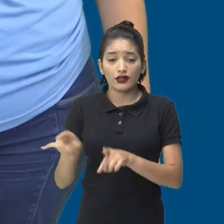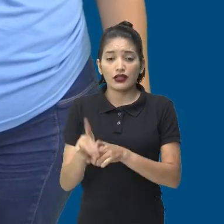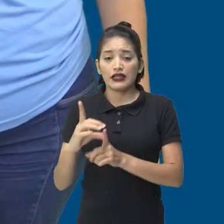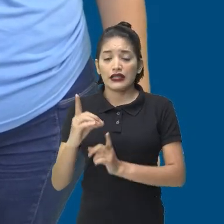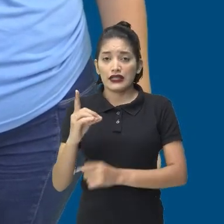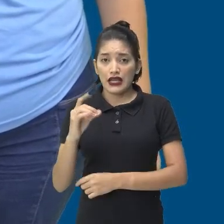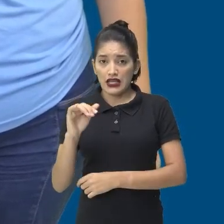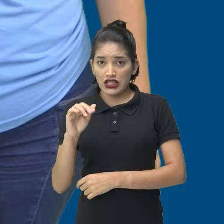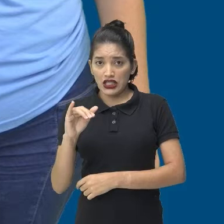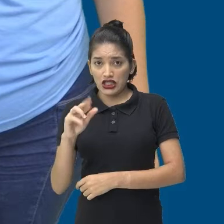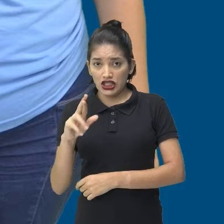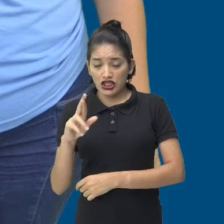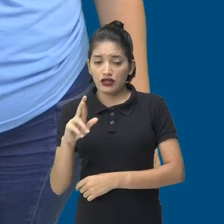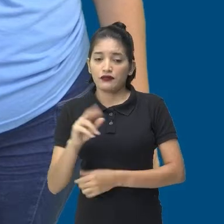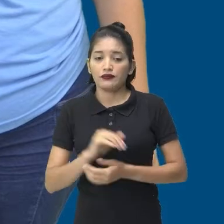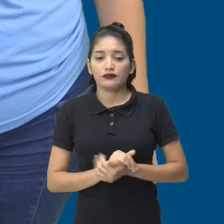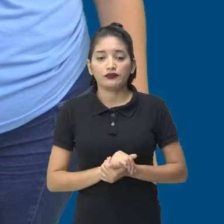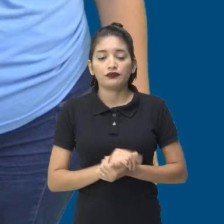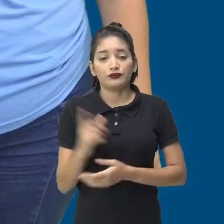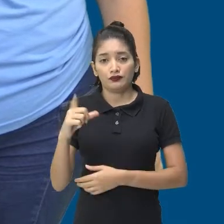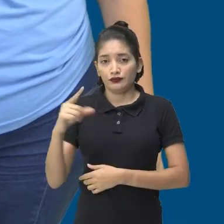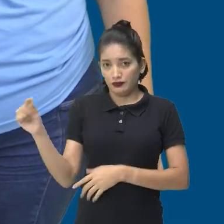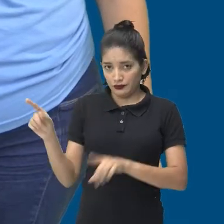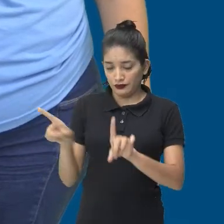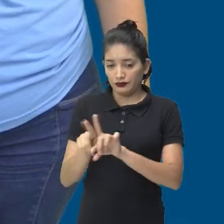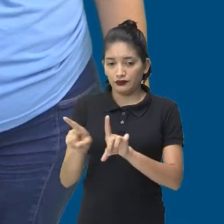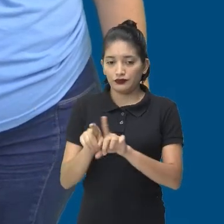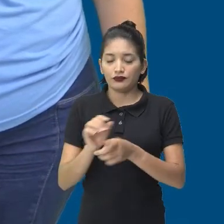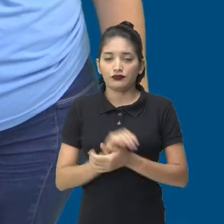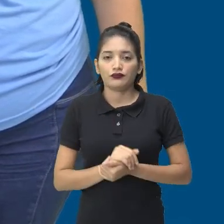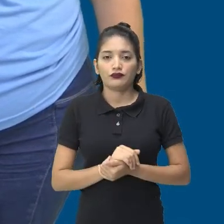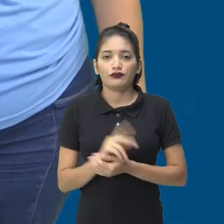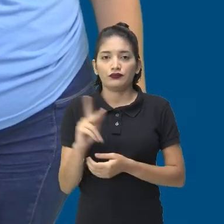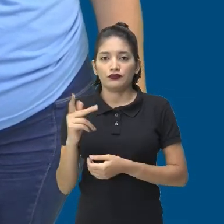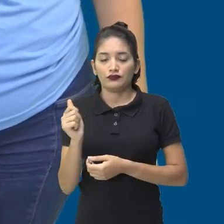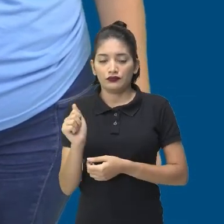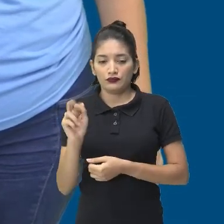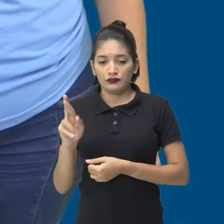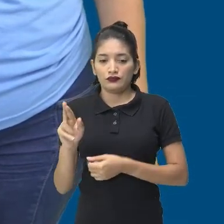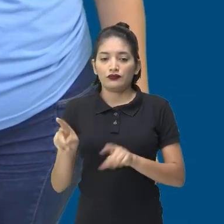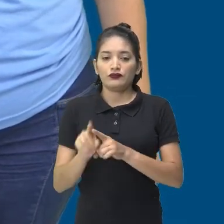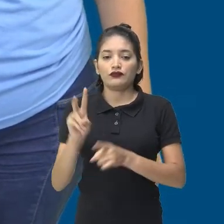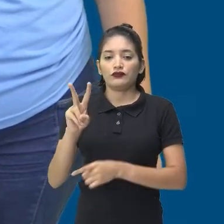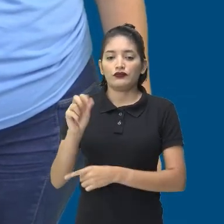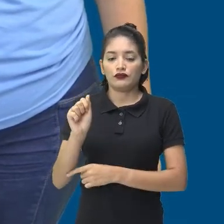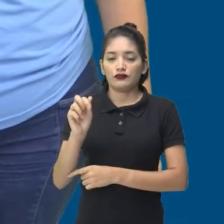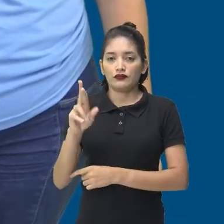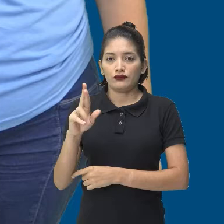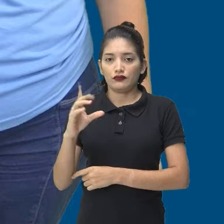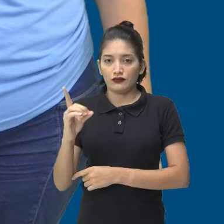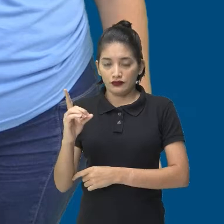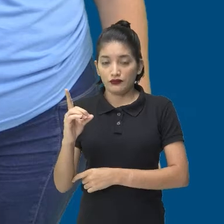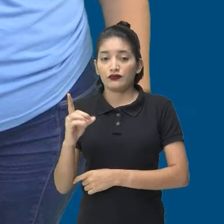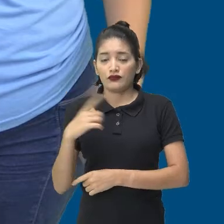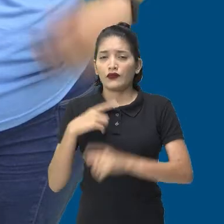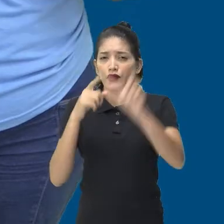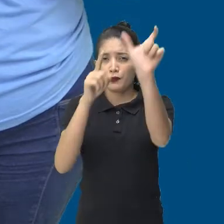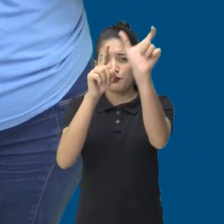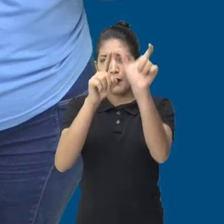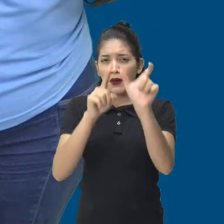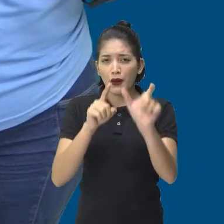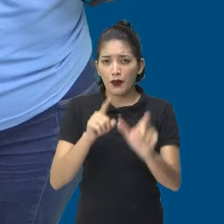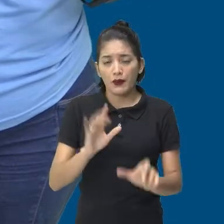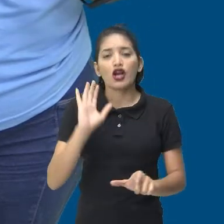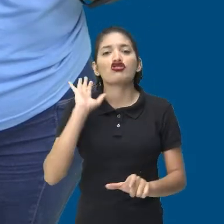desci, salir, hacer e valer. Então, aqui está já o radical na sua